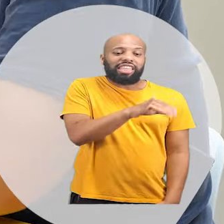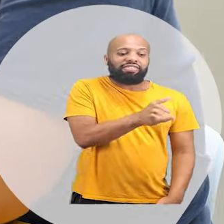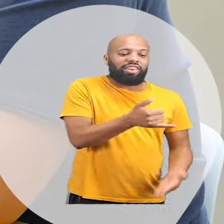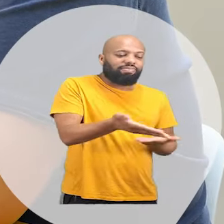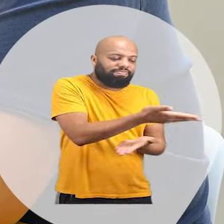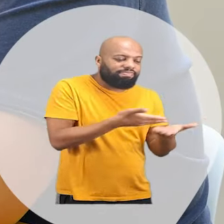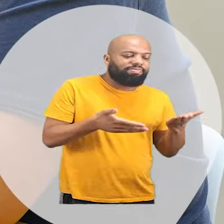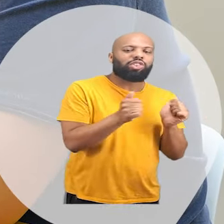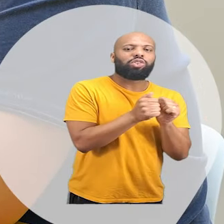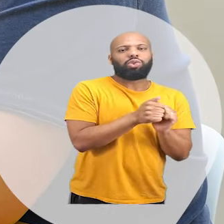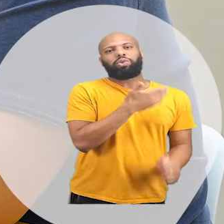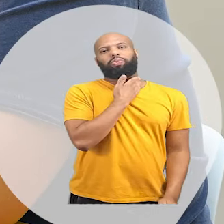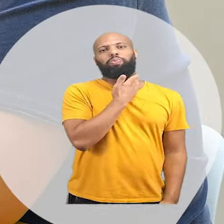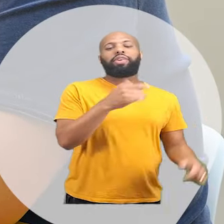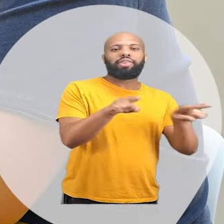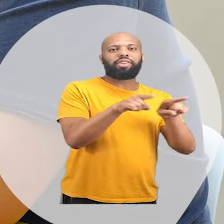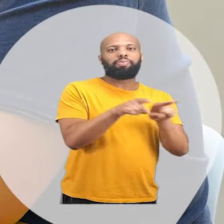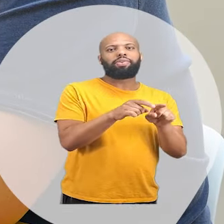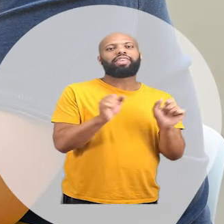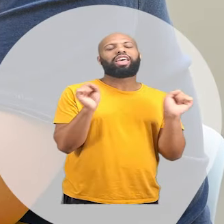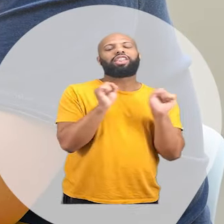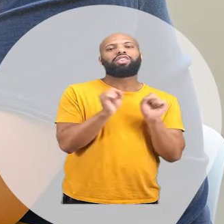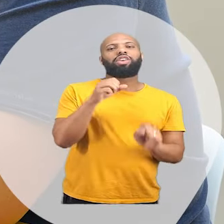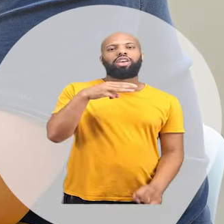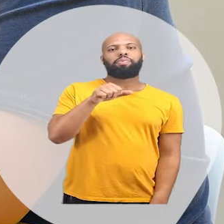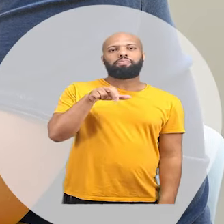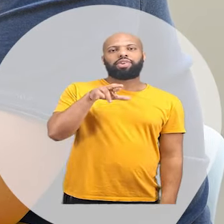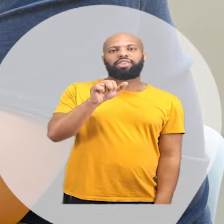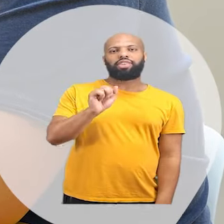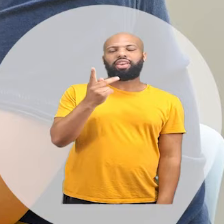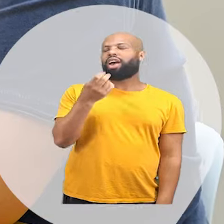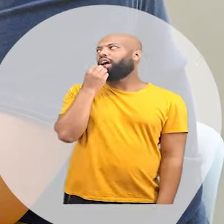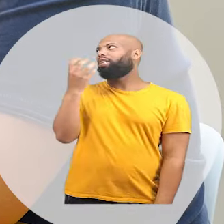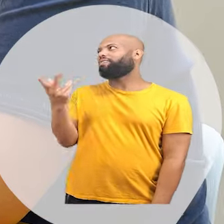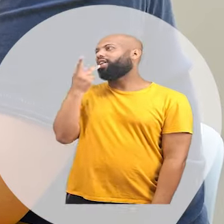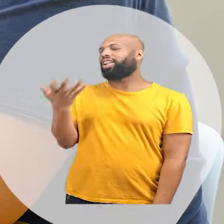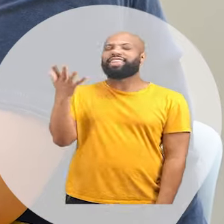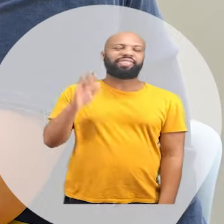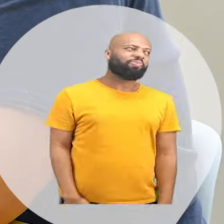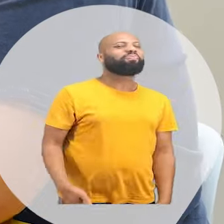conduzir esse papo conosco ela também é fã da Mariah Então vai ser muito bacana